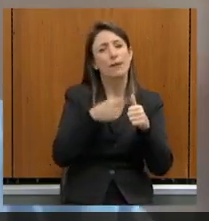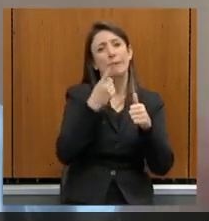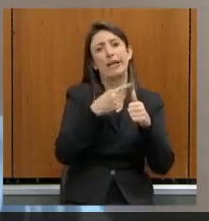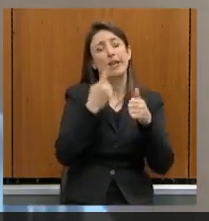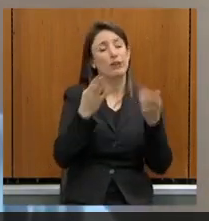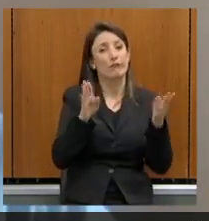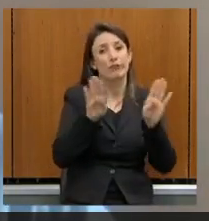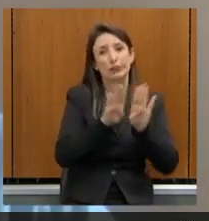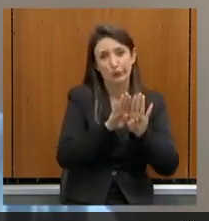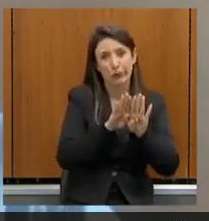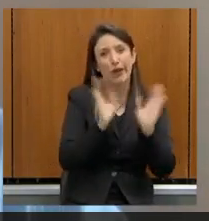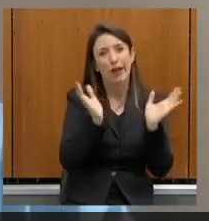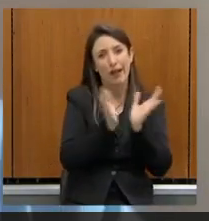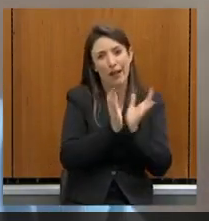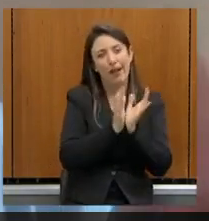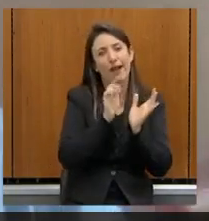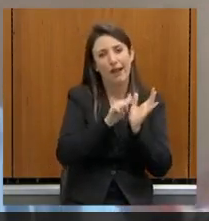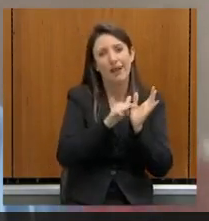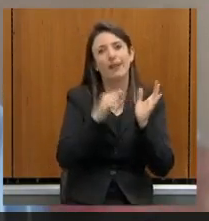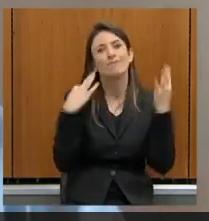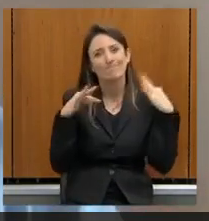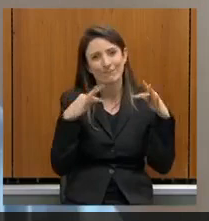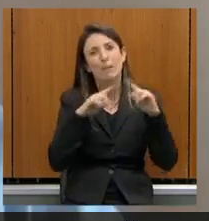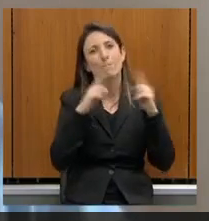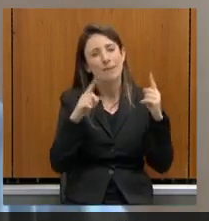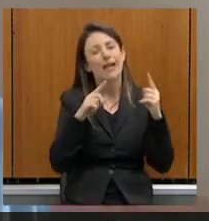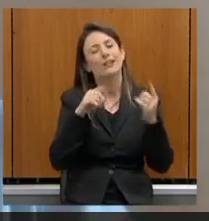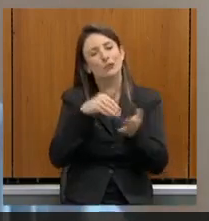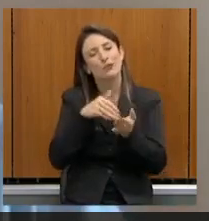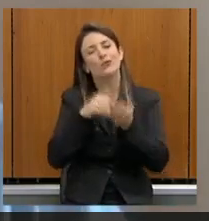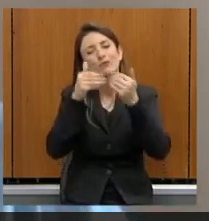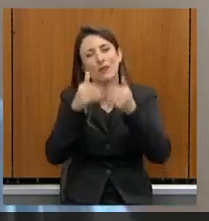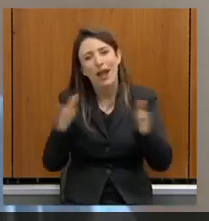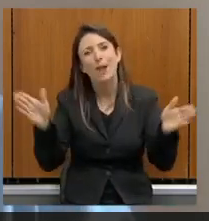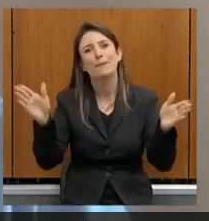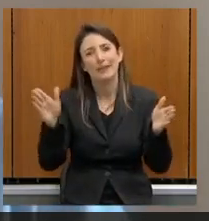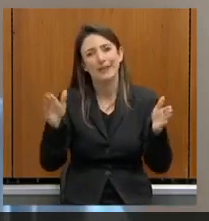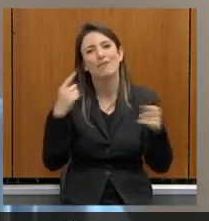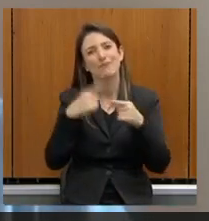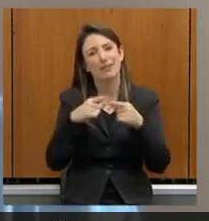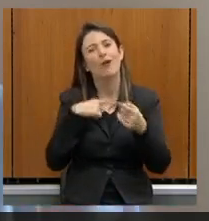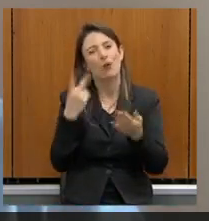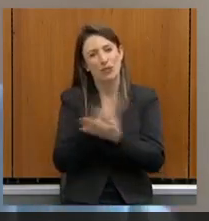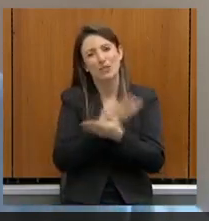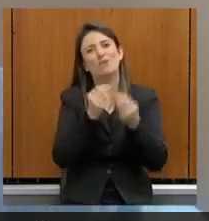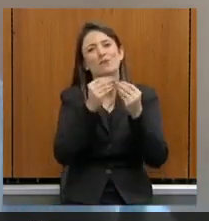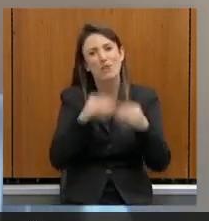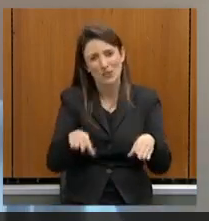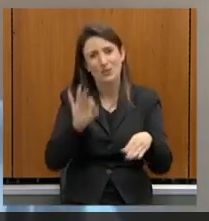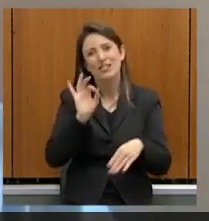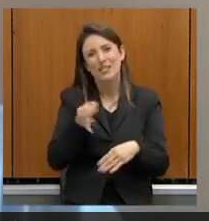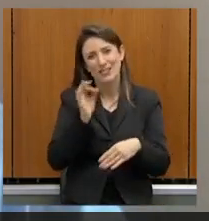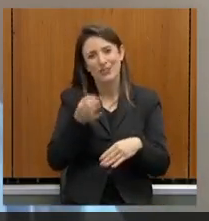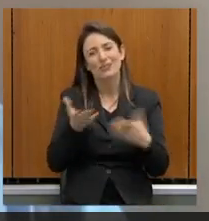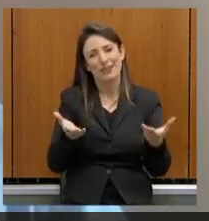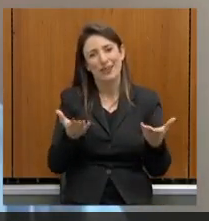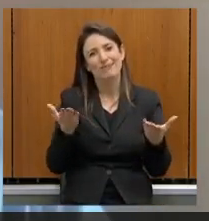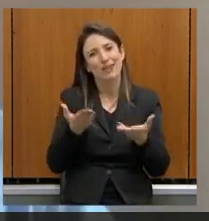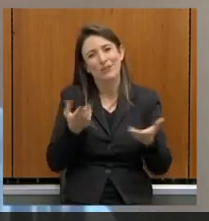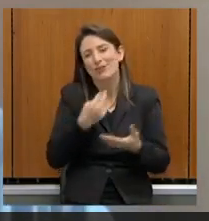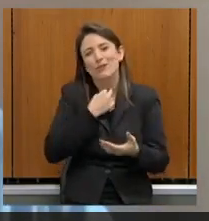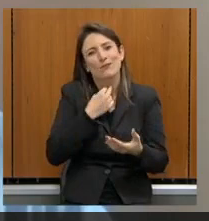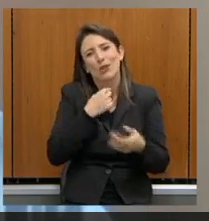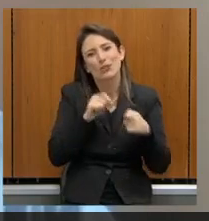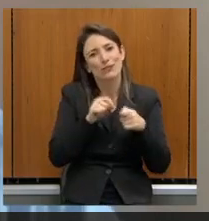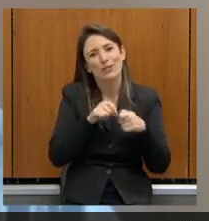é o mais impactado, é o que demanda, o que não está podendo fazer isso já